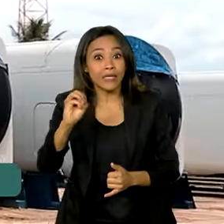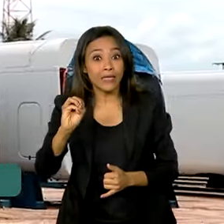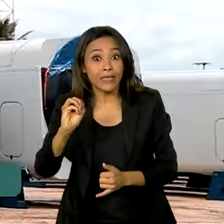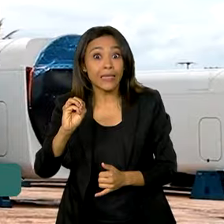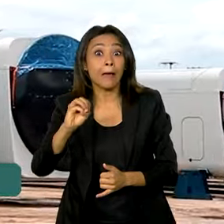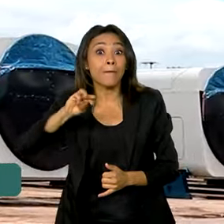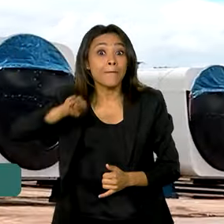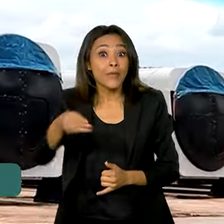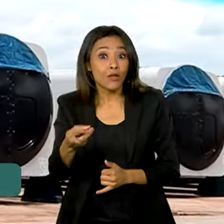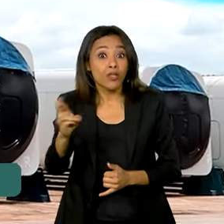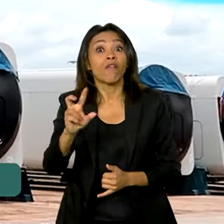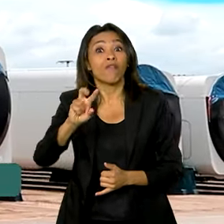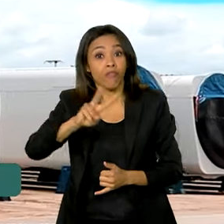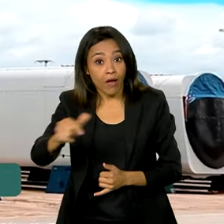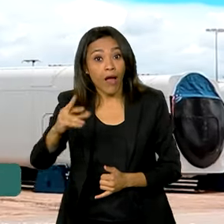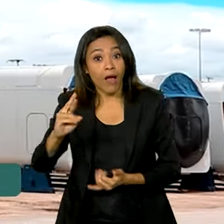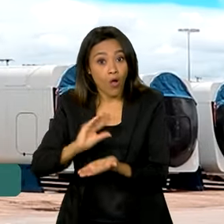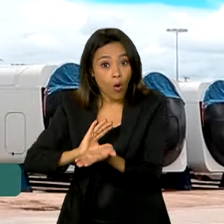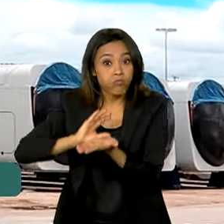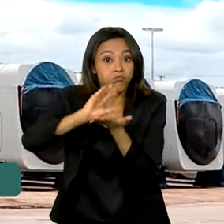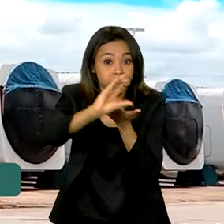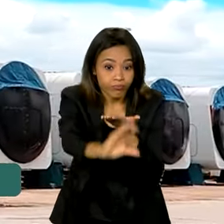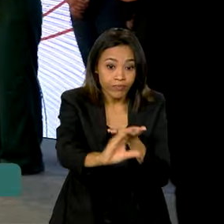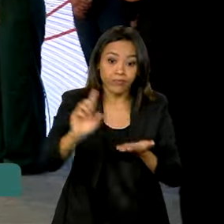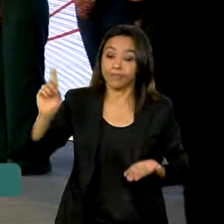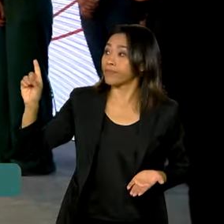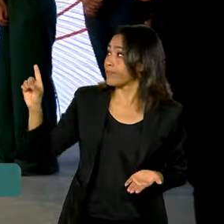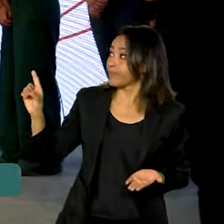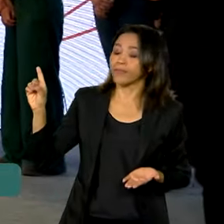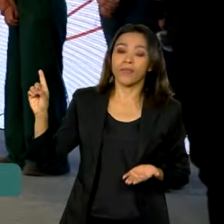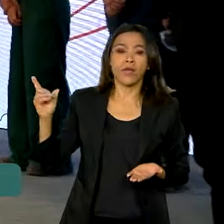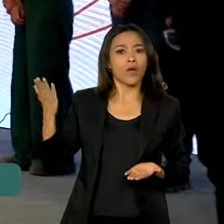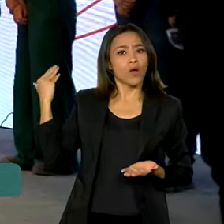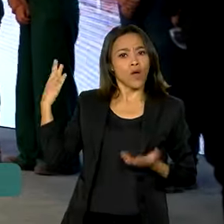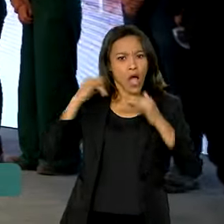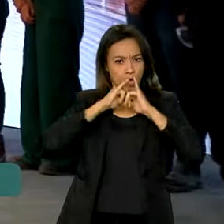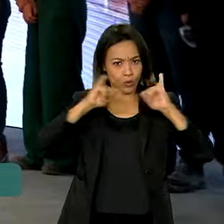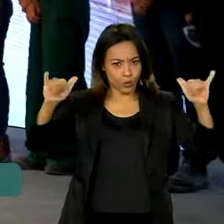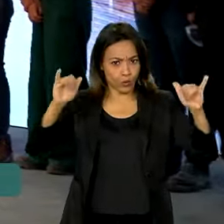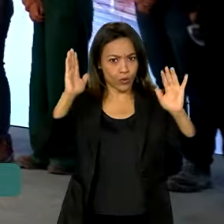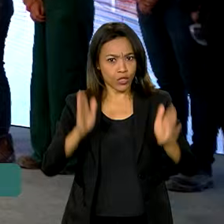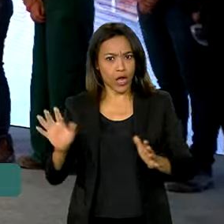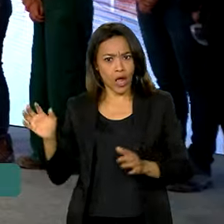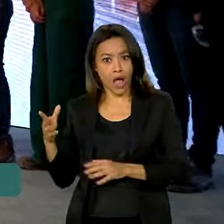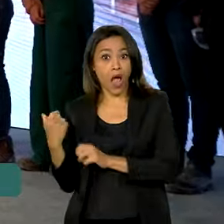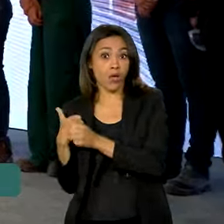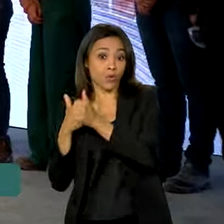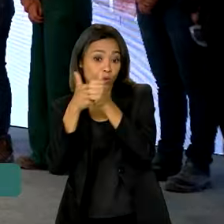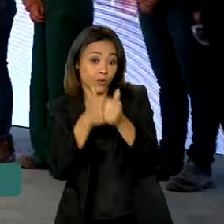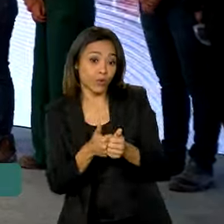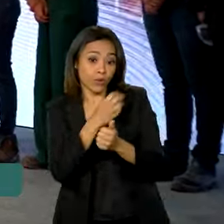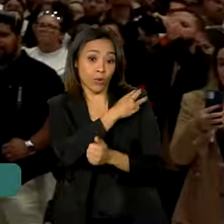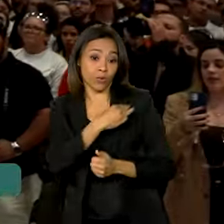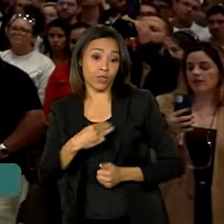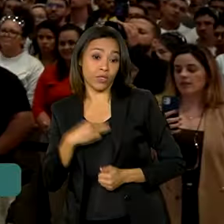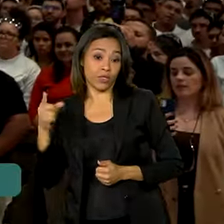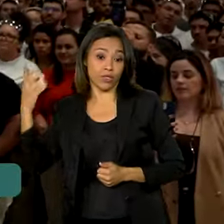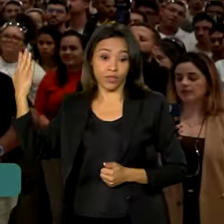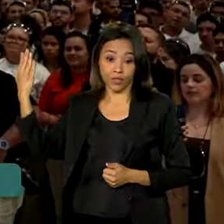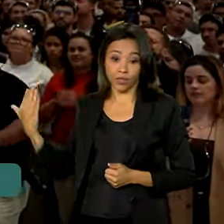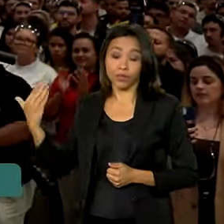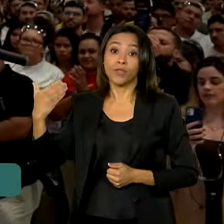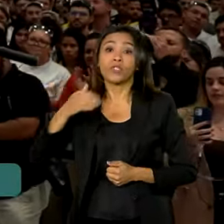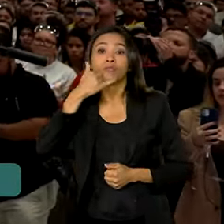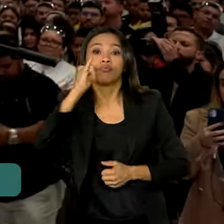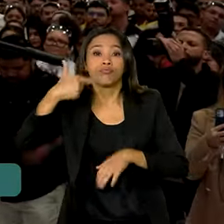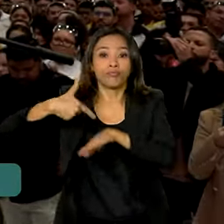reais na expansão do complexo de Aquirás. O anúncio foi acompanhado pelo ministro de Minas e Energia durante evento